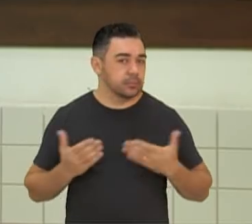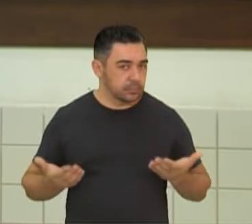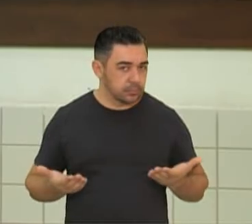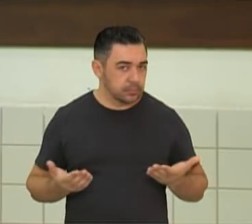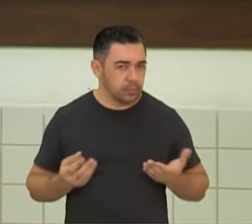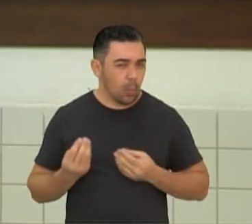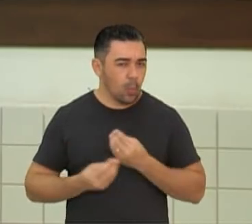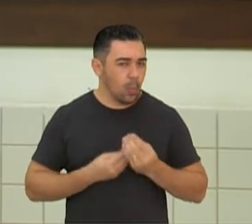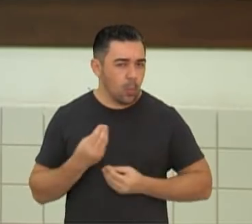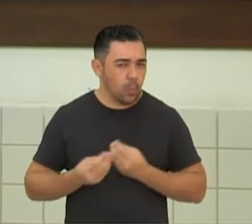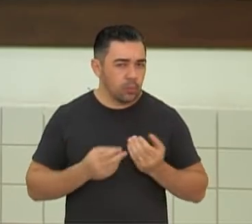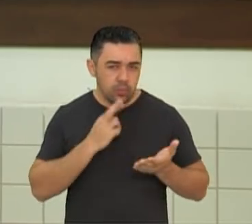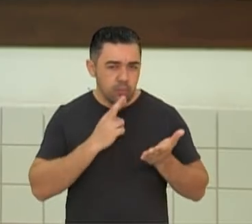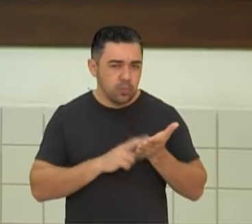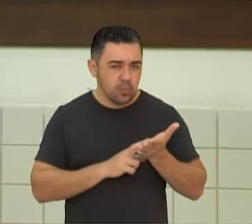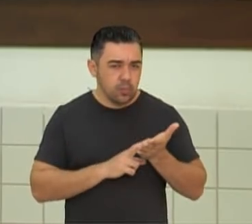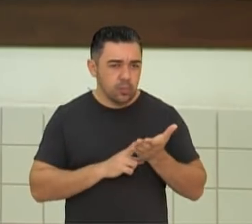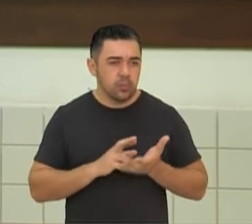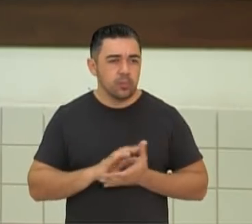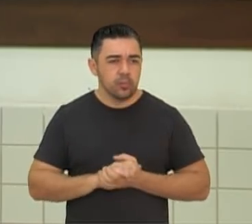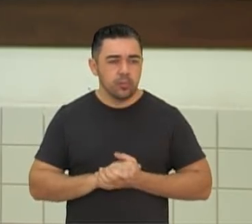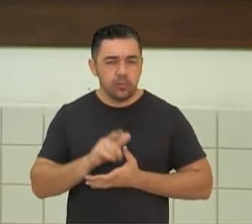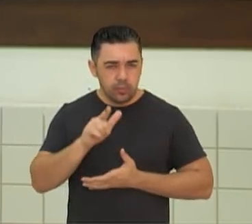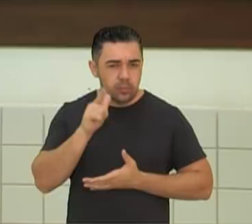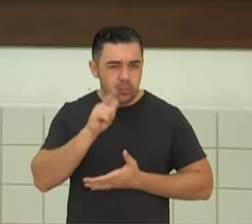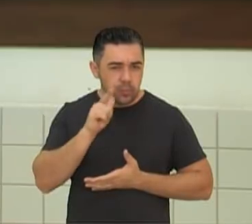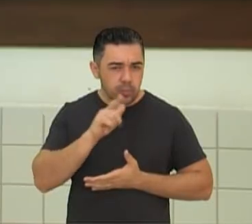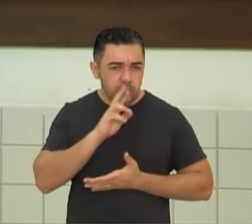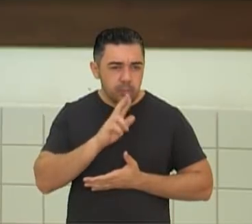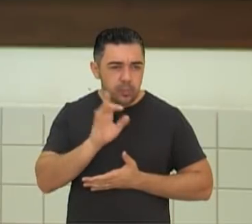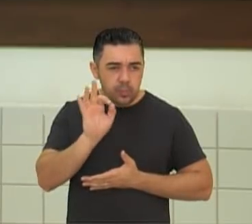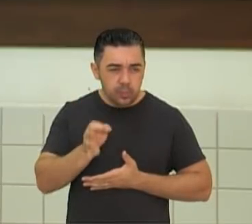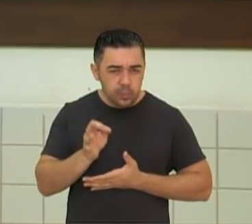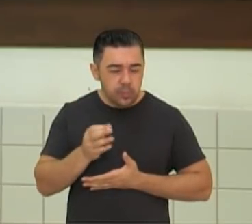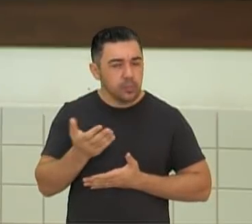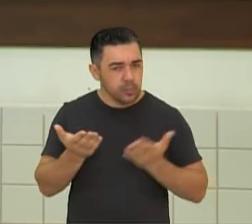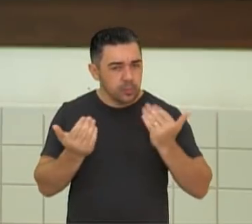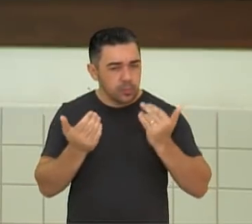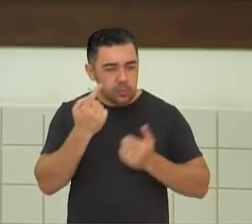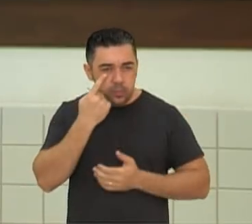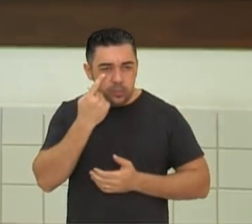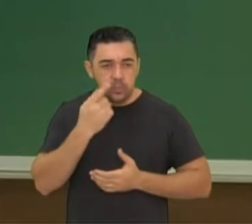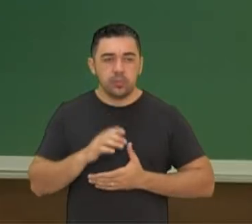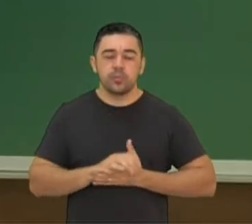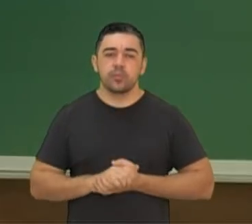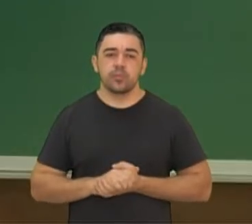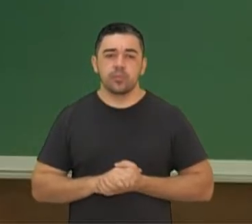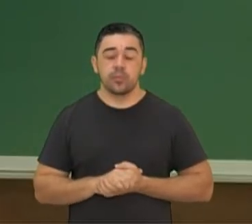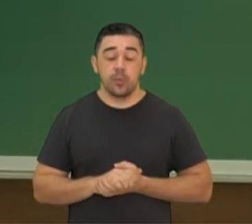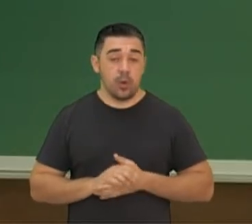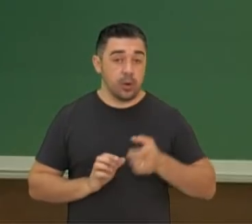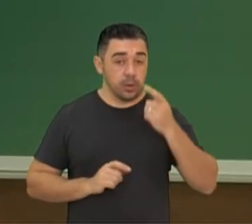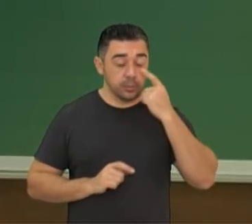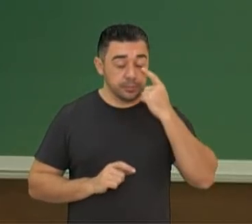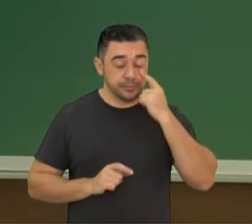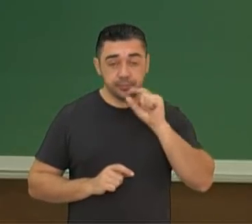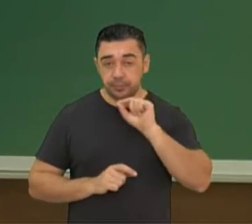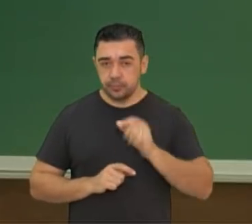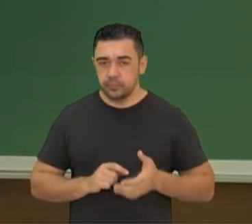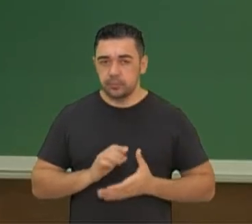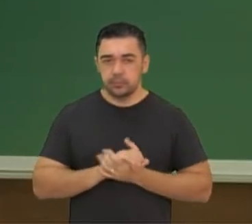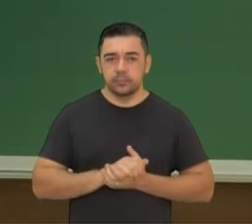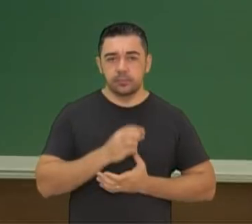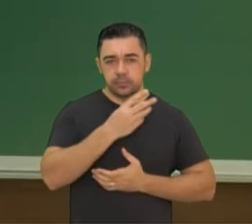E aí, como você fez essa equação literal? Será que você chegou na resposta correta? Vamos dar uma olhadinha. Aqui, ó, a equação era